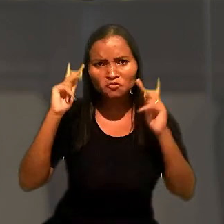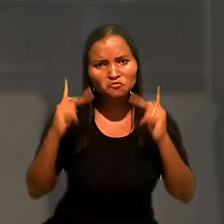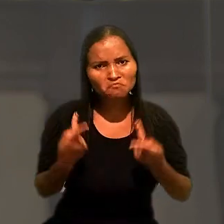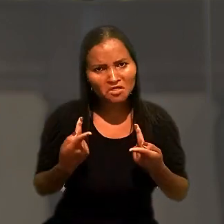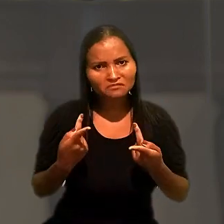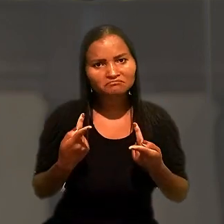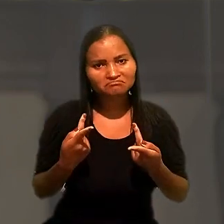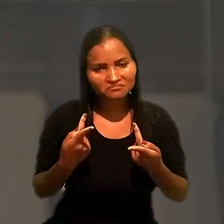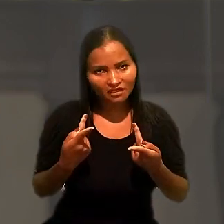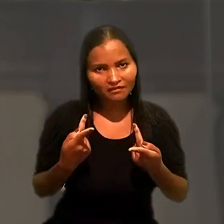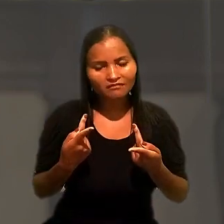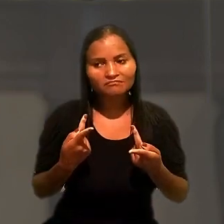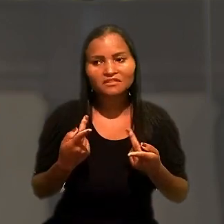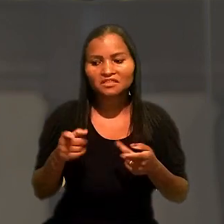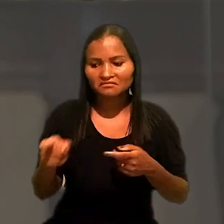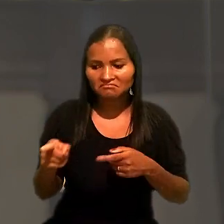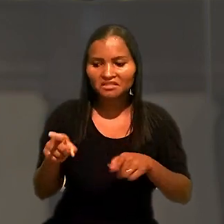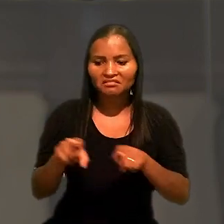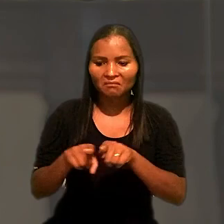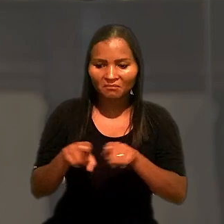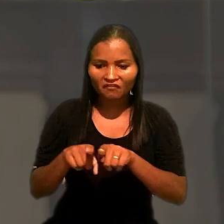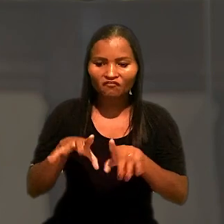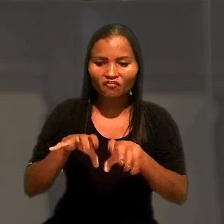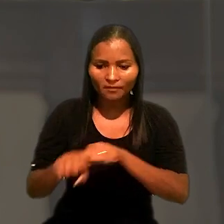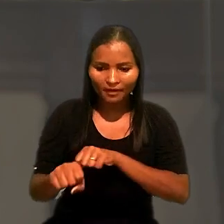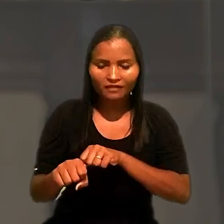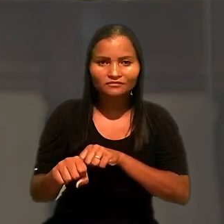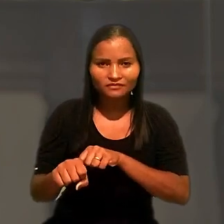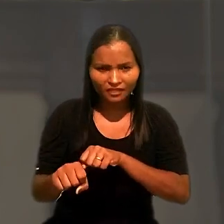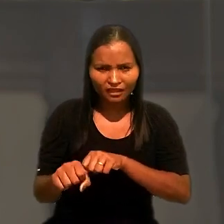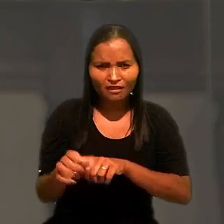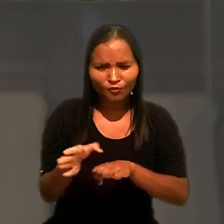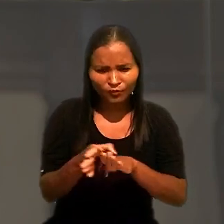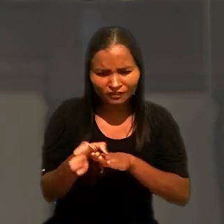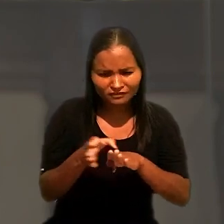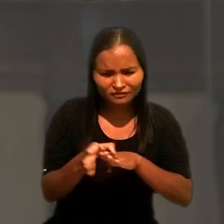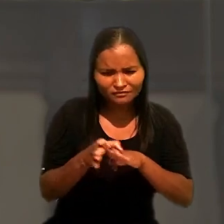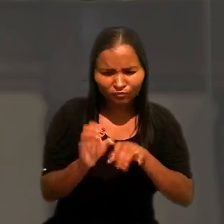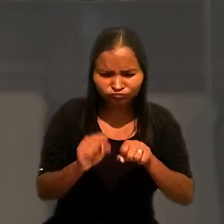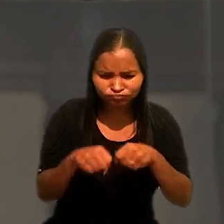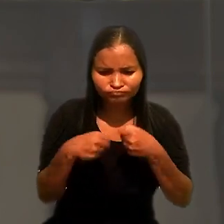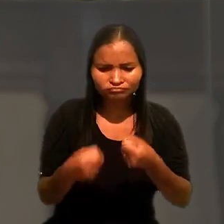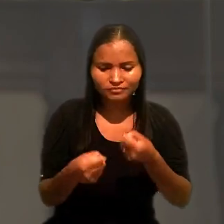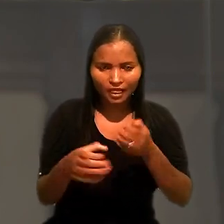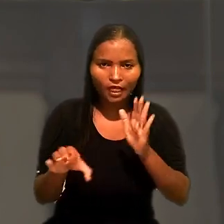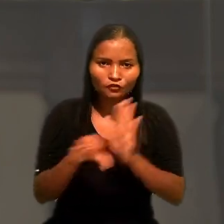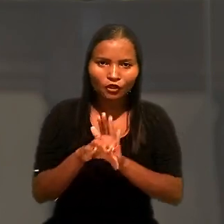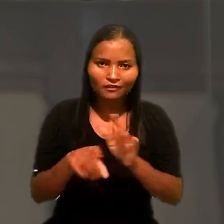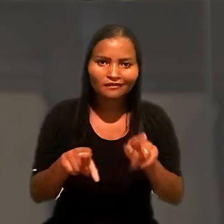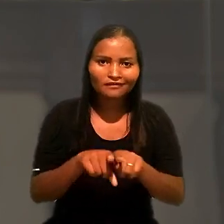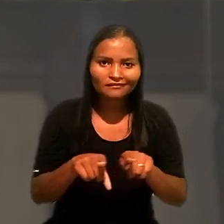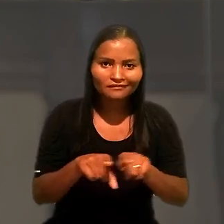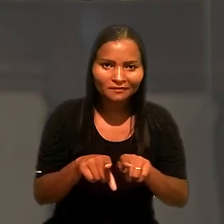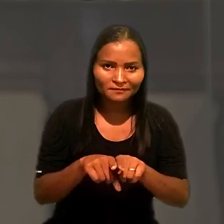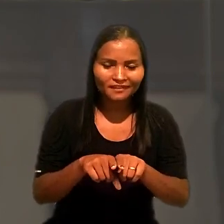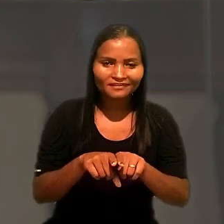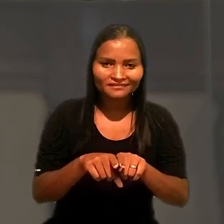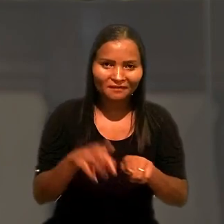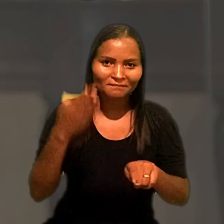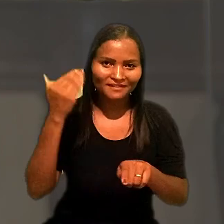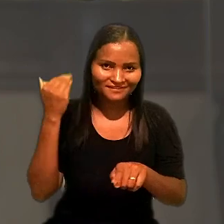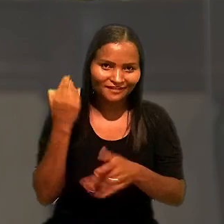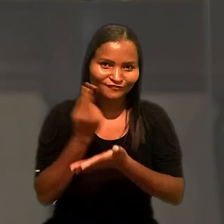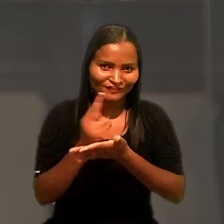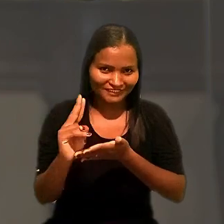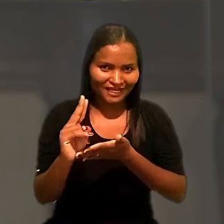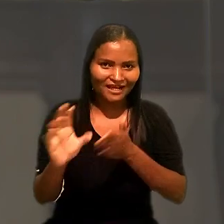ele que tinha muitos valores humanos, também foi formado numa orientação muito determinada, católica também,